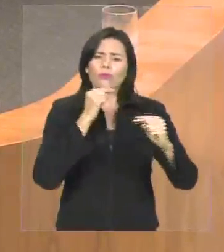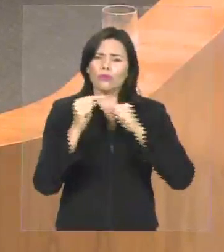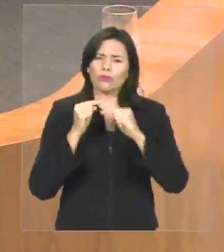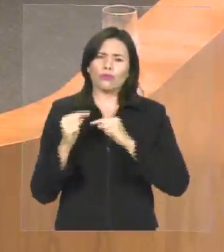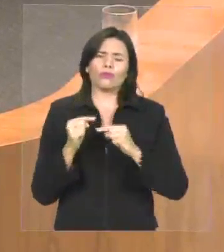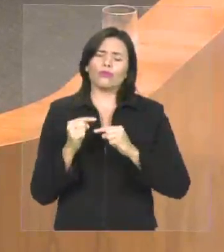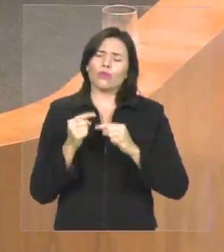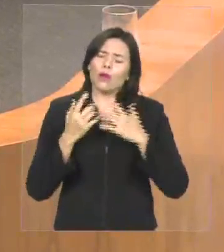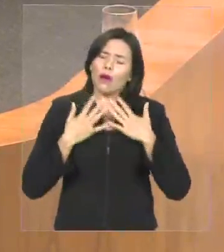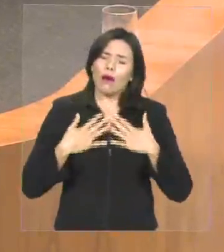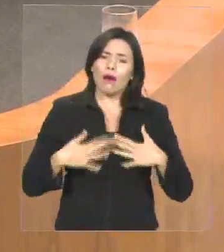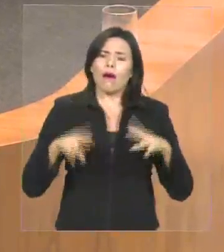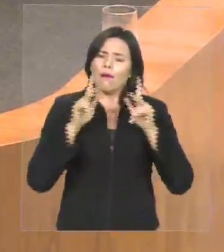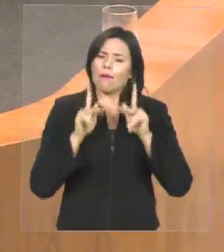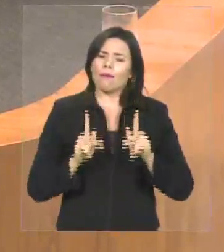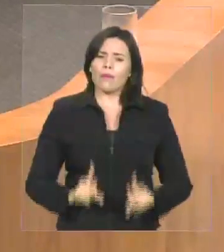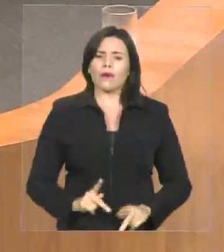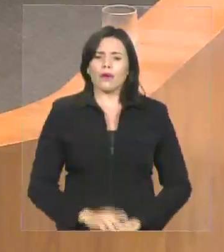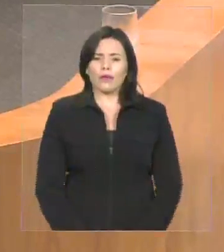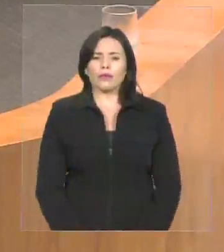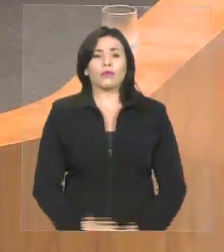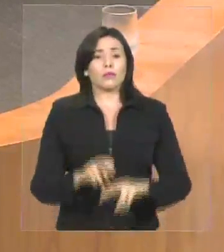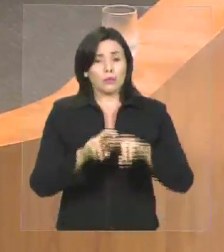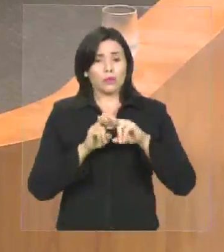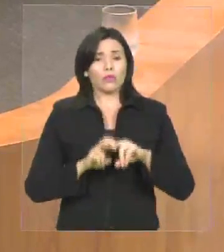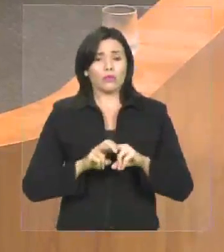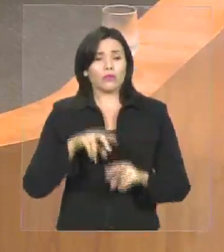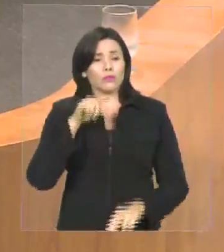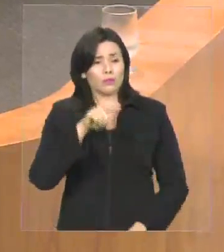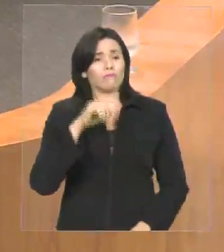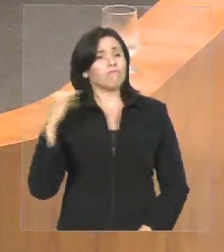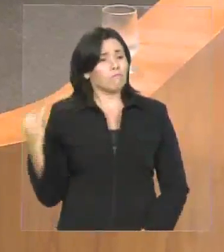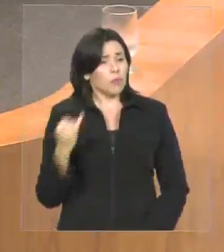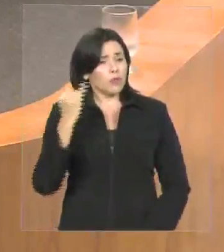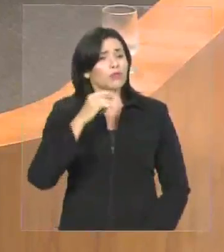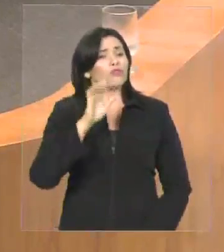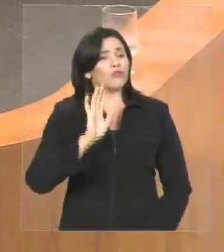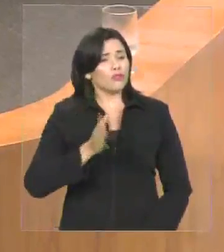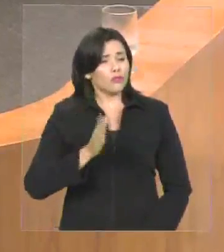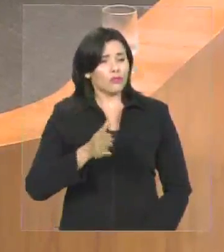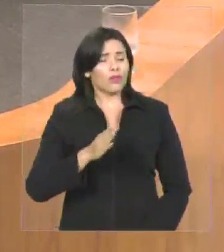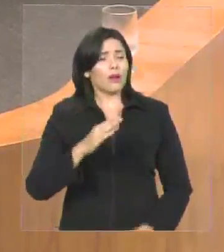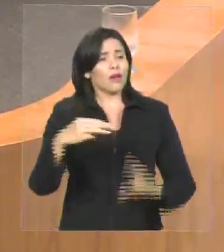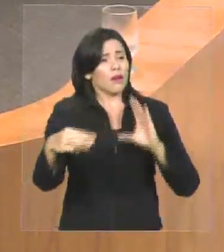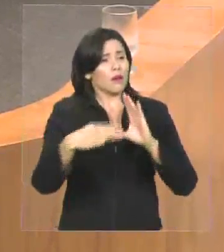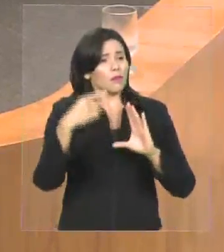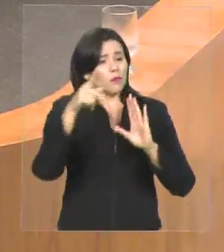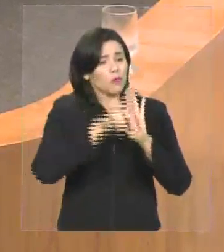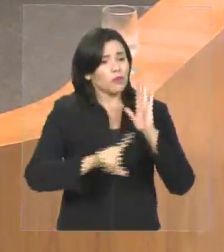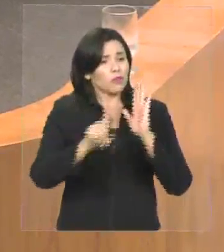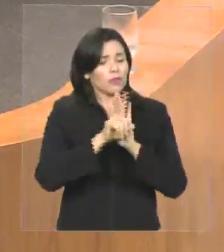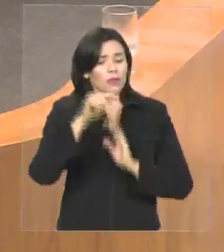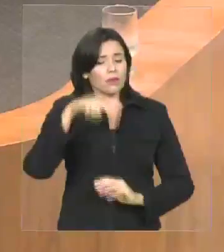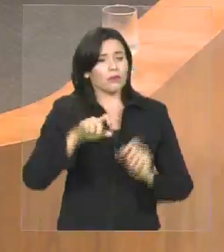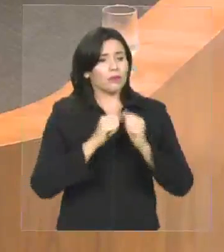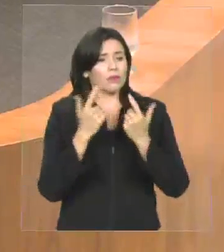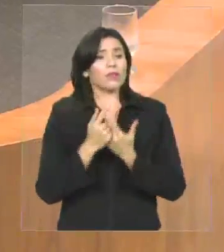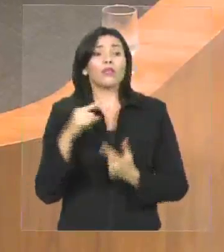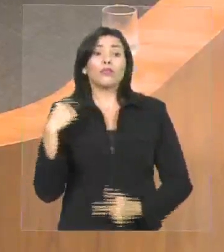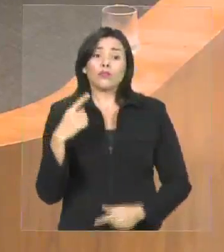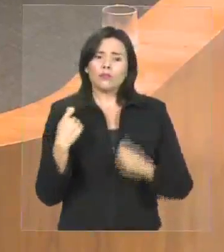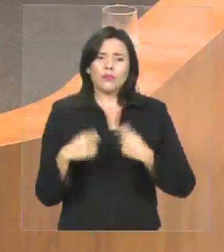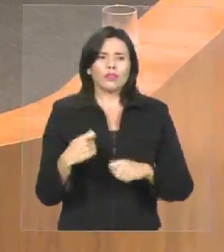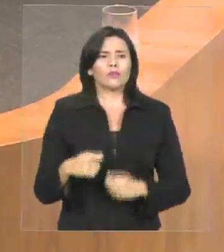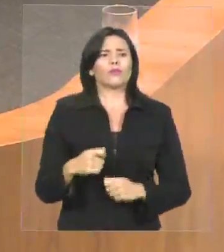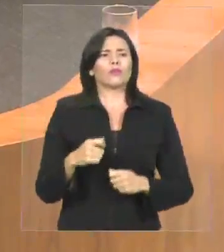Portanto, Vossa Excelência dá um passo importante, porque já apresentou um projeto de lei aqui na casa, e nós temos que complementar isso